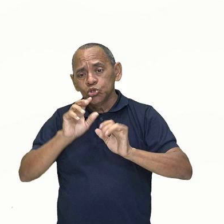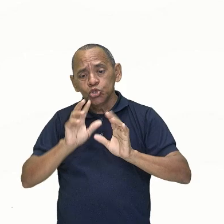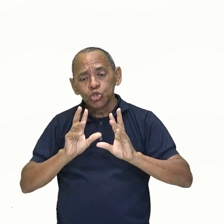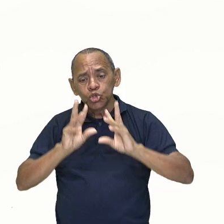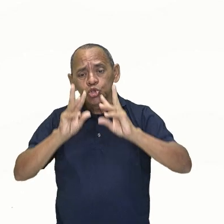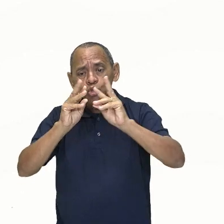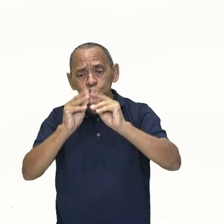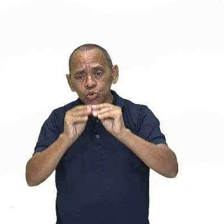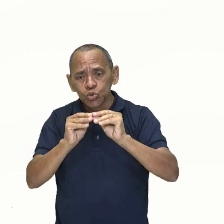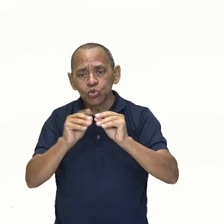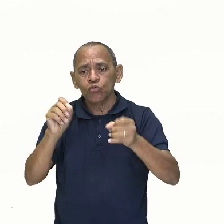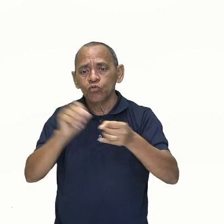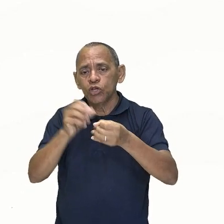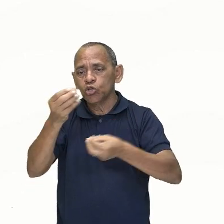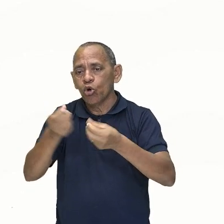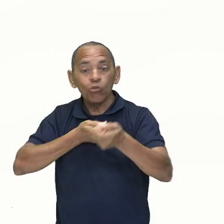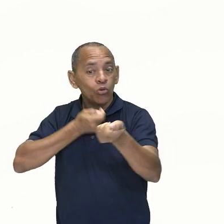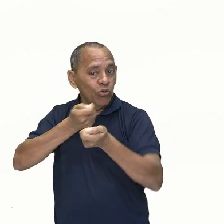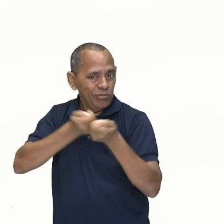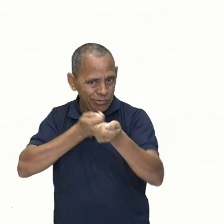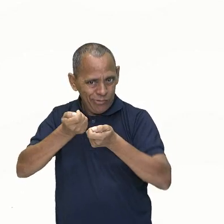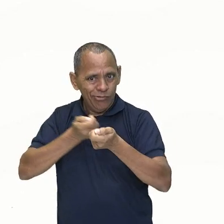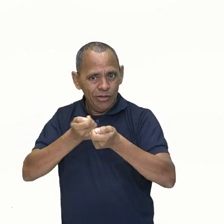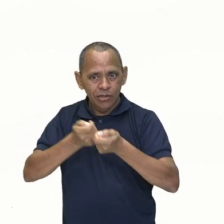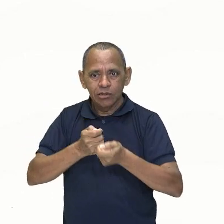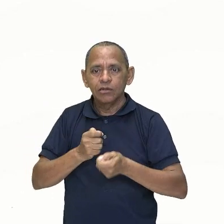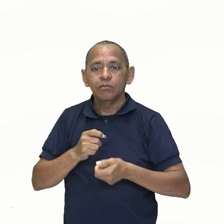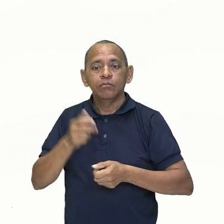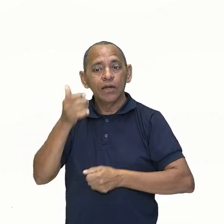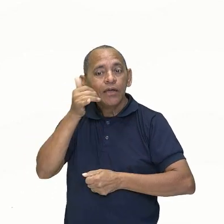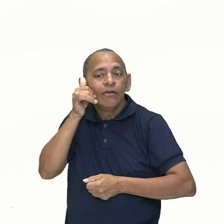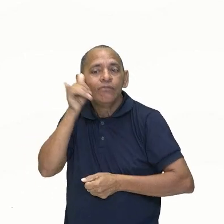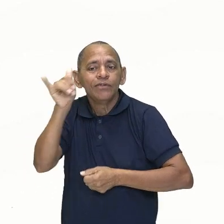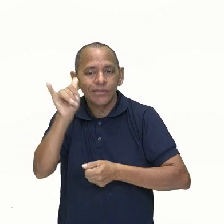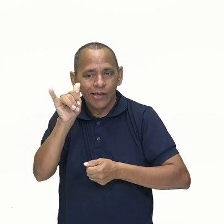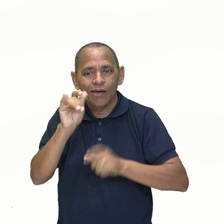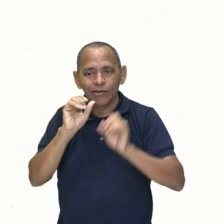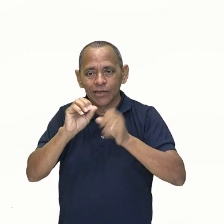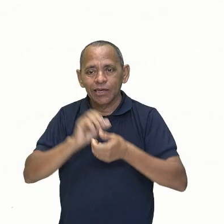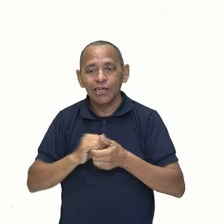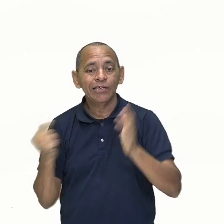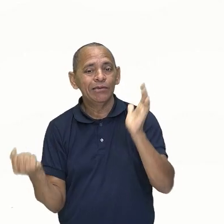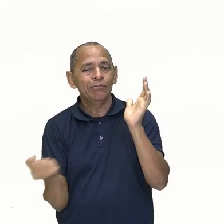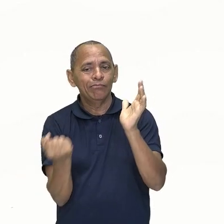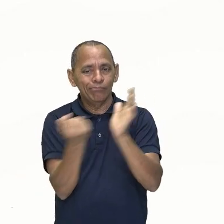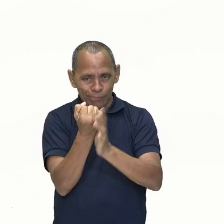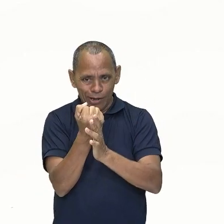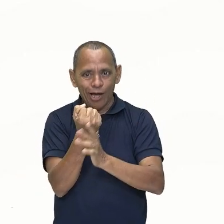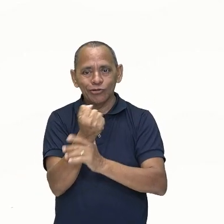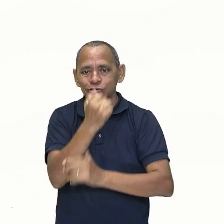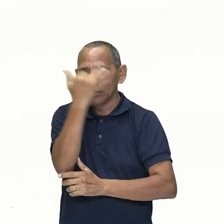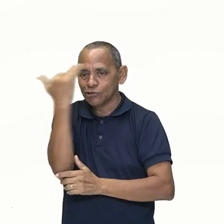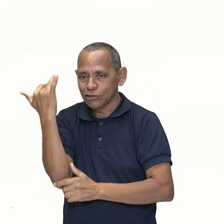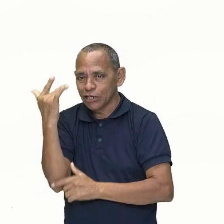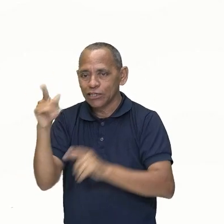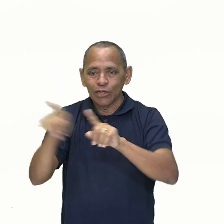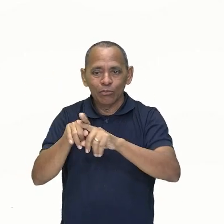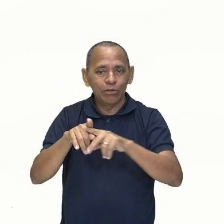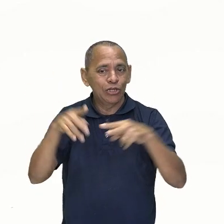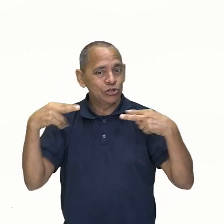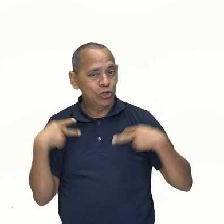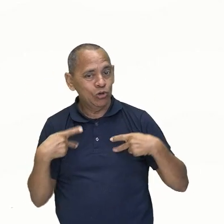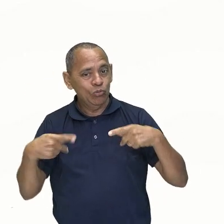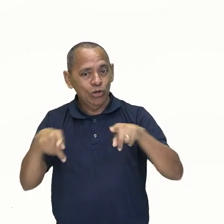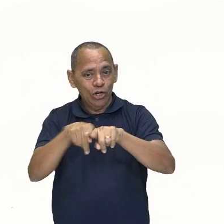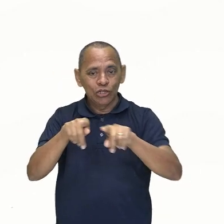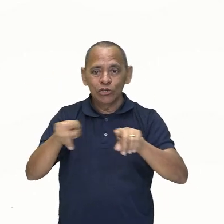hastes de controle para evitar que a reação fique forte demais e cause acidentes. Então aqui a gente tem as hastes de